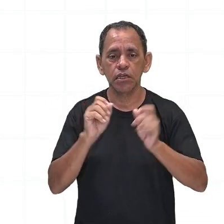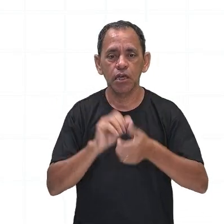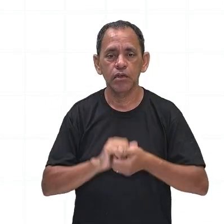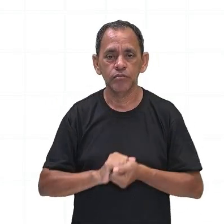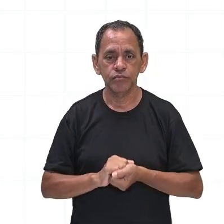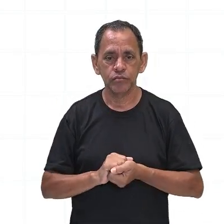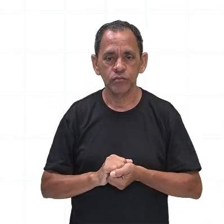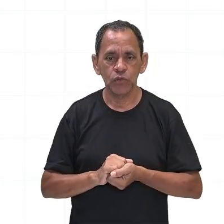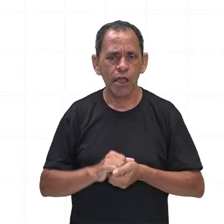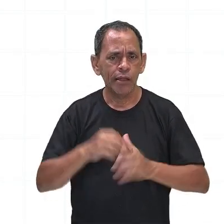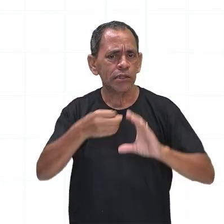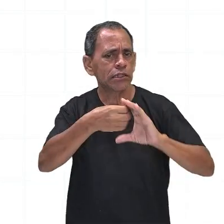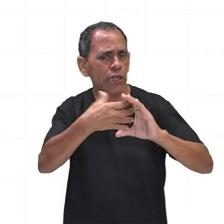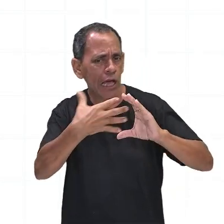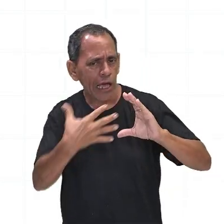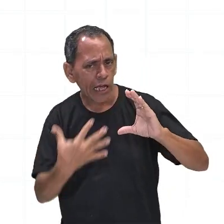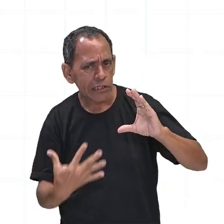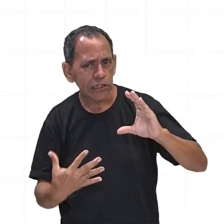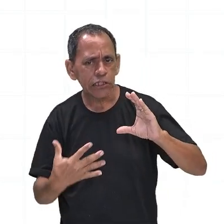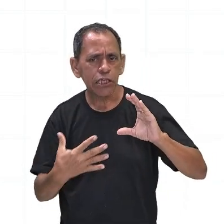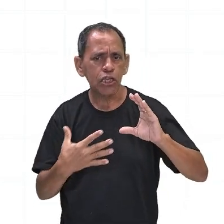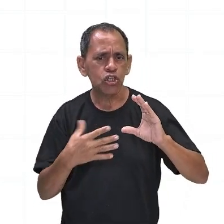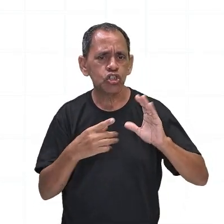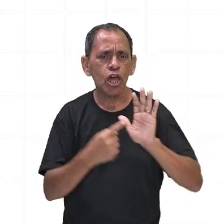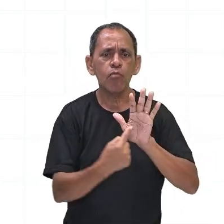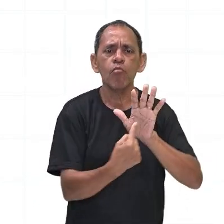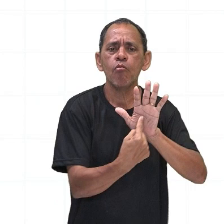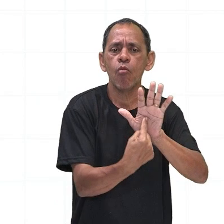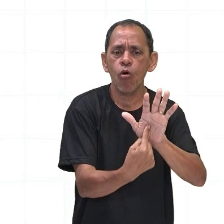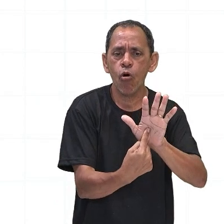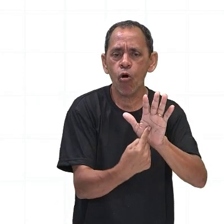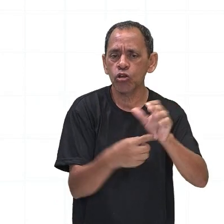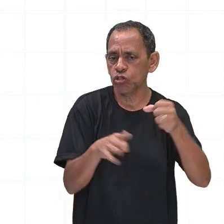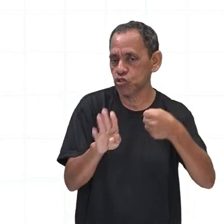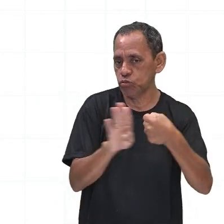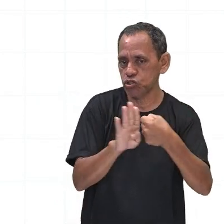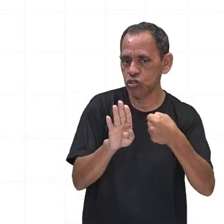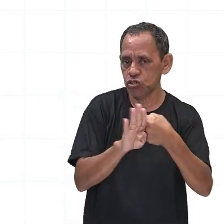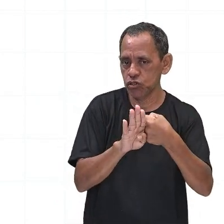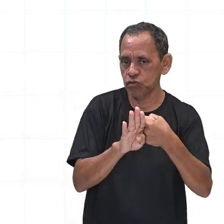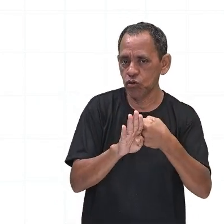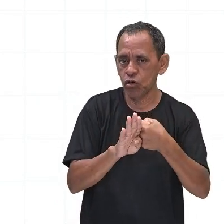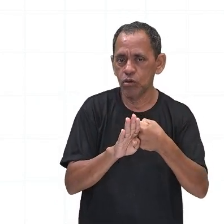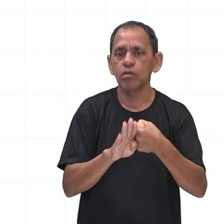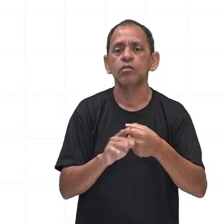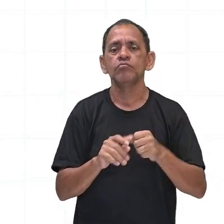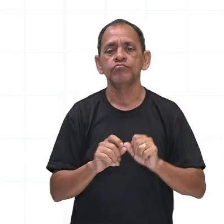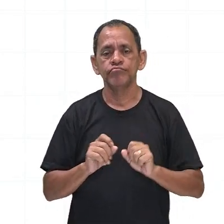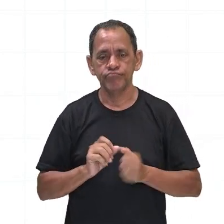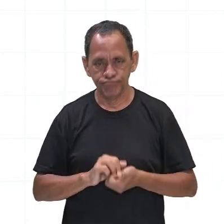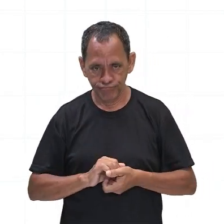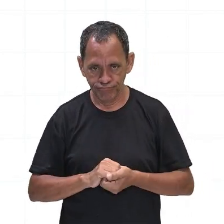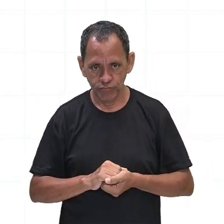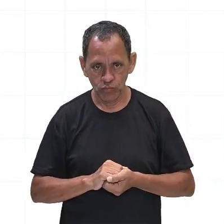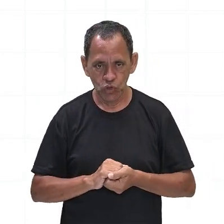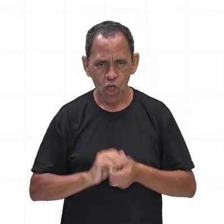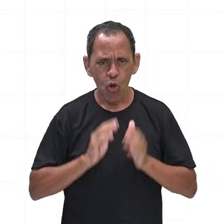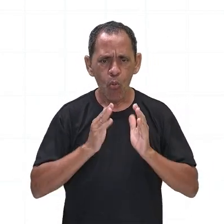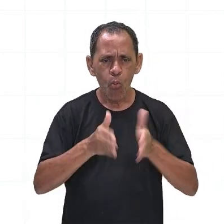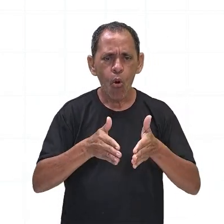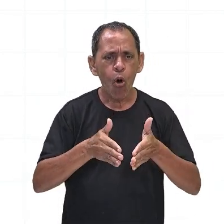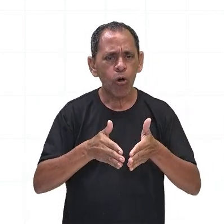adnominal é o termo que caracteriza ou determina os substantivos,